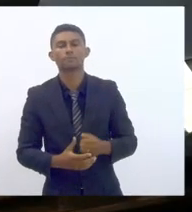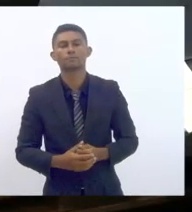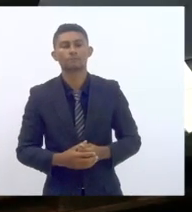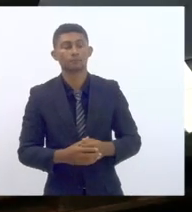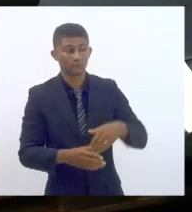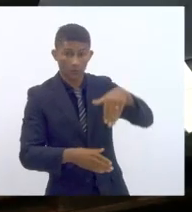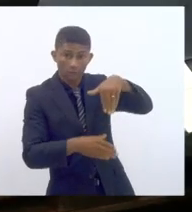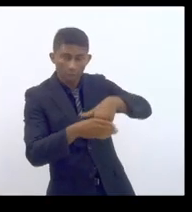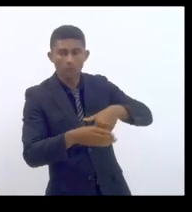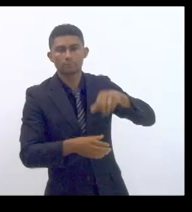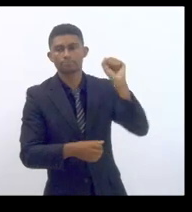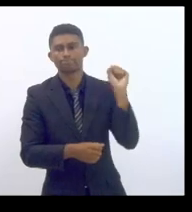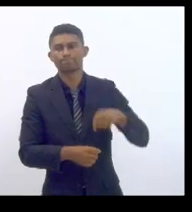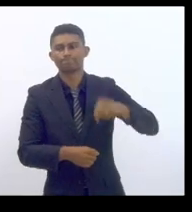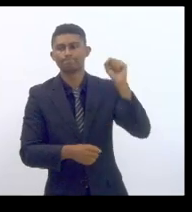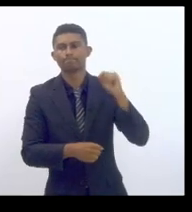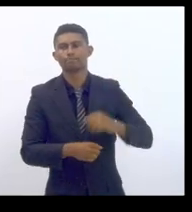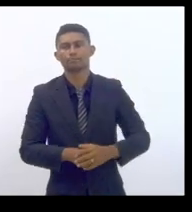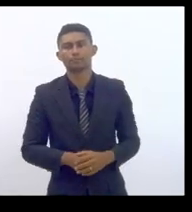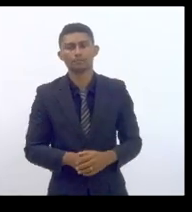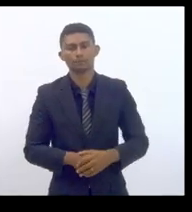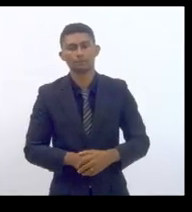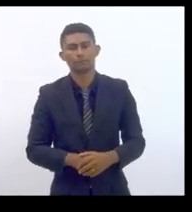Voto sim.